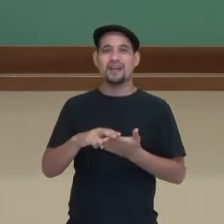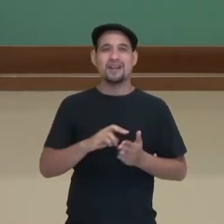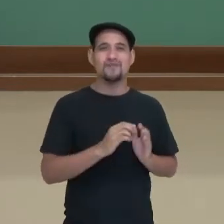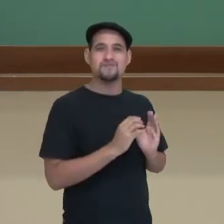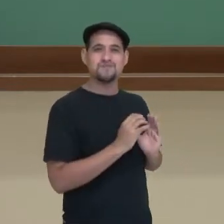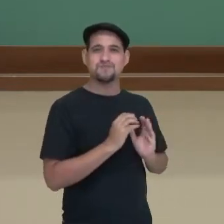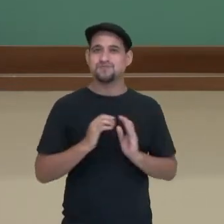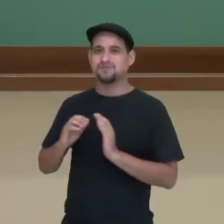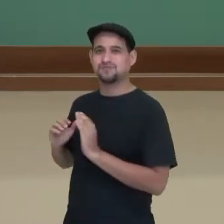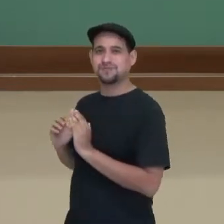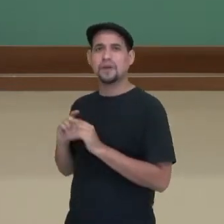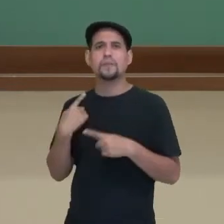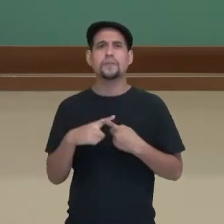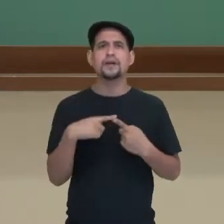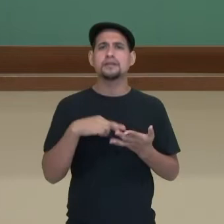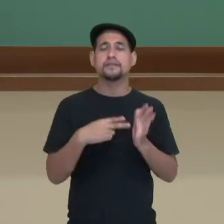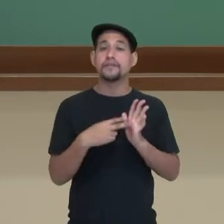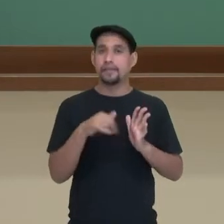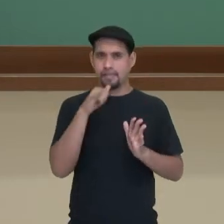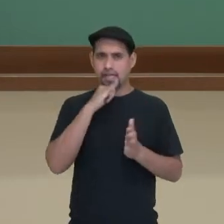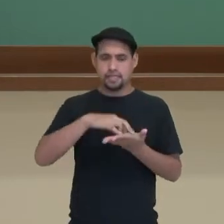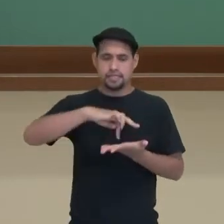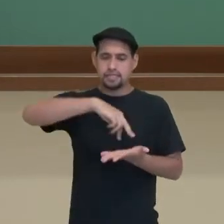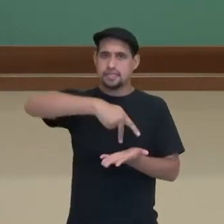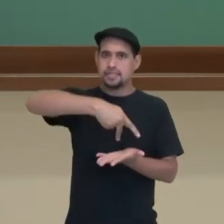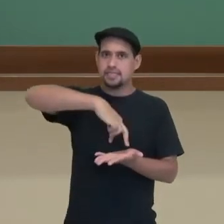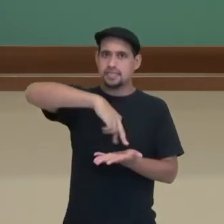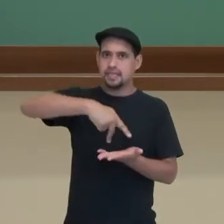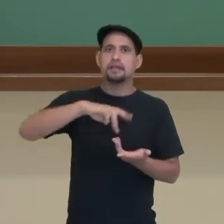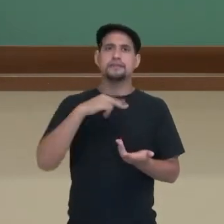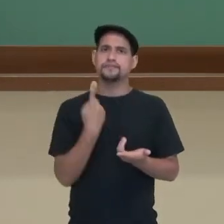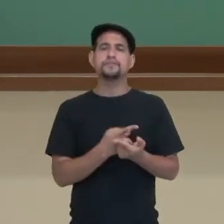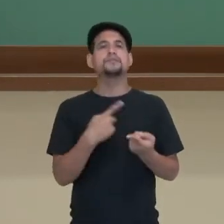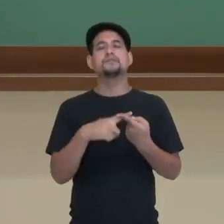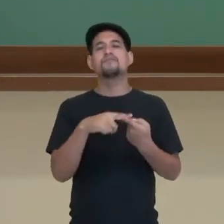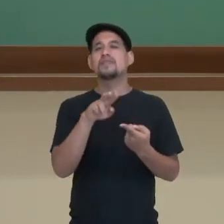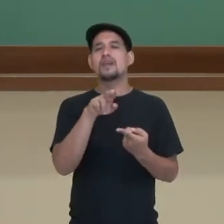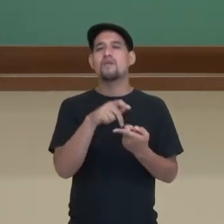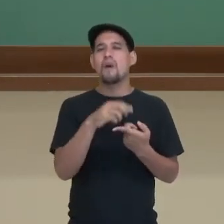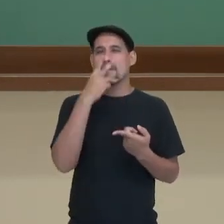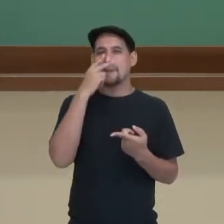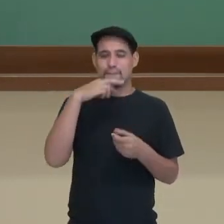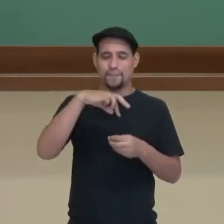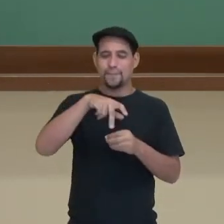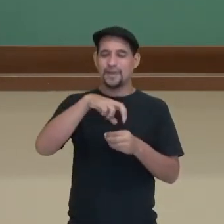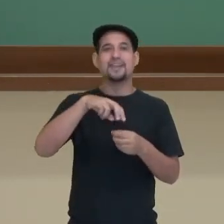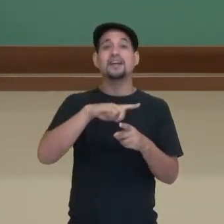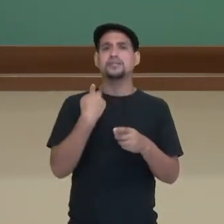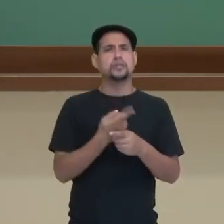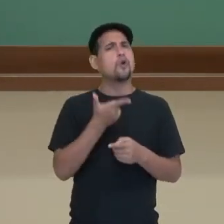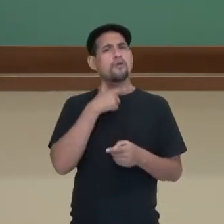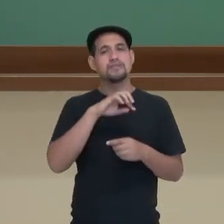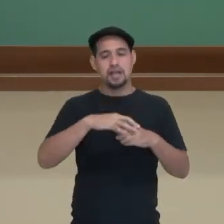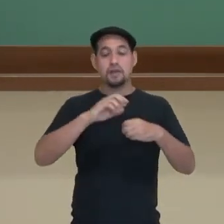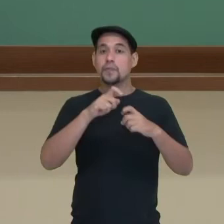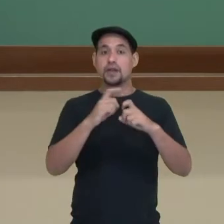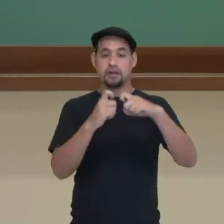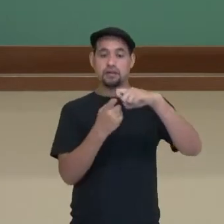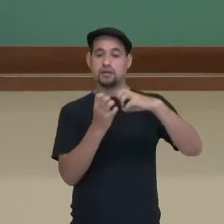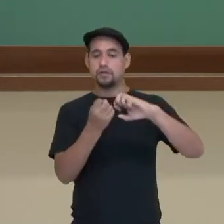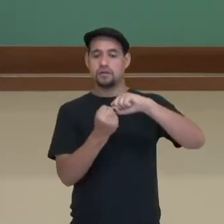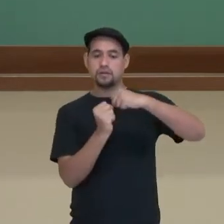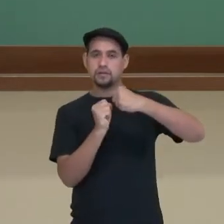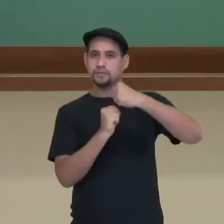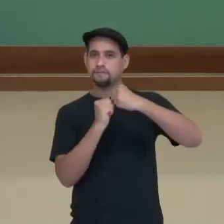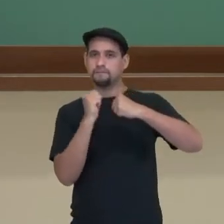temos esse tecido cartilaginoso que fica como se fosse uma tampinha e aí a gente consegue se movimentar. Então